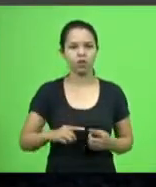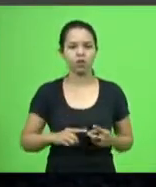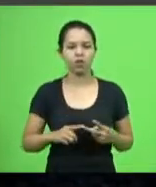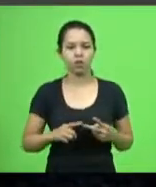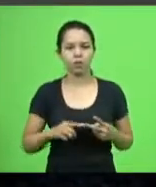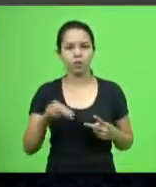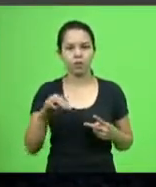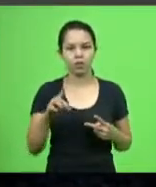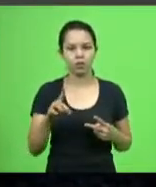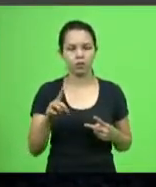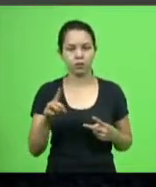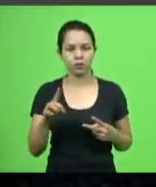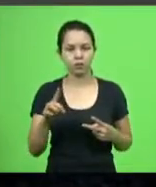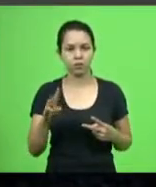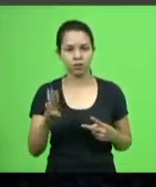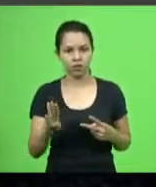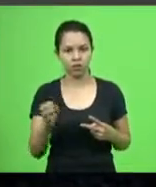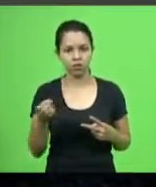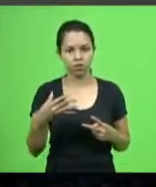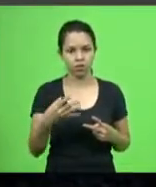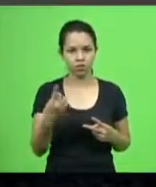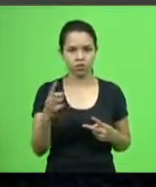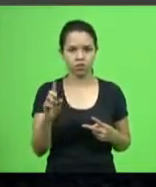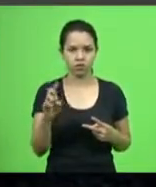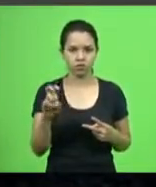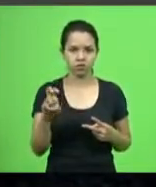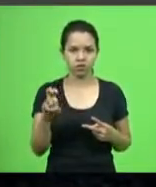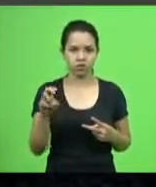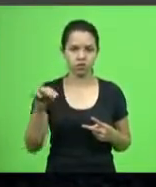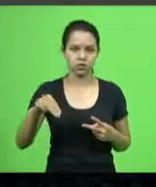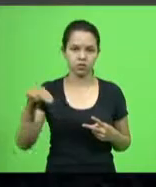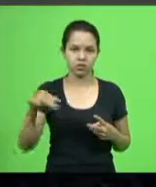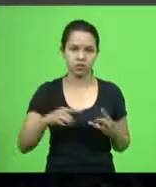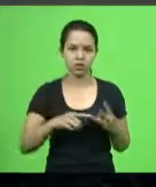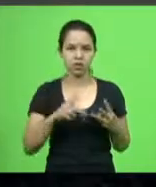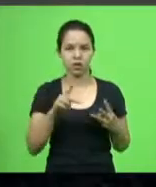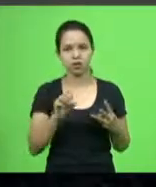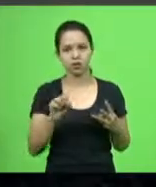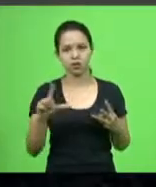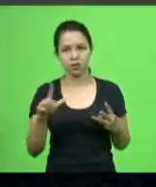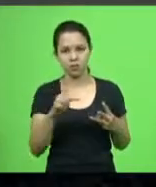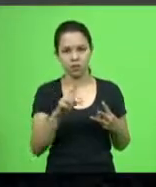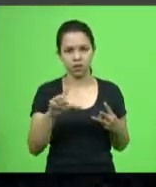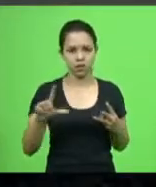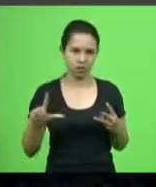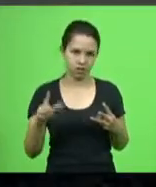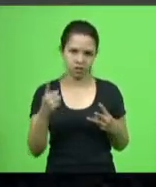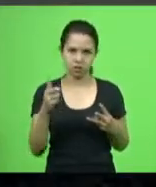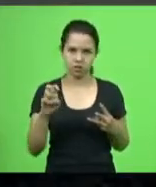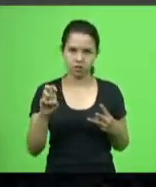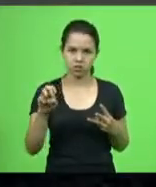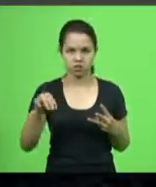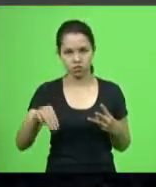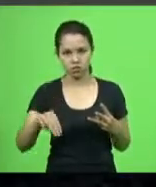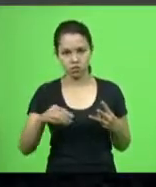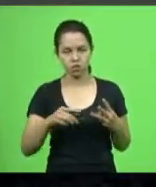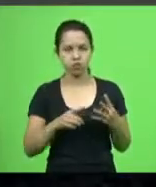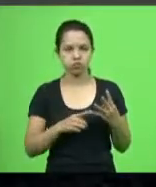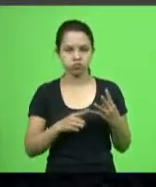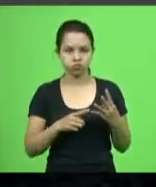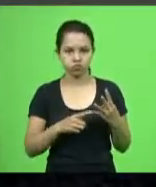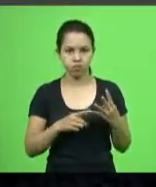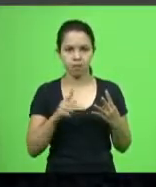Novo, com 15 minutos. Depois, PSL e PL, com 15 minutos. Bloco